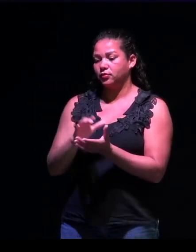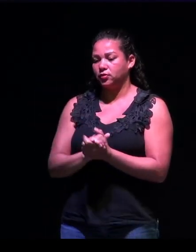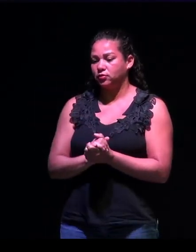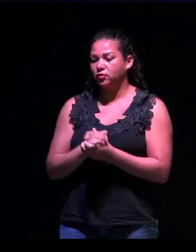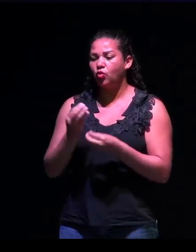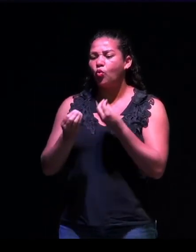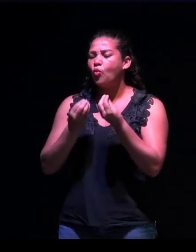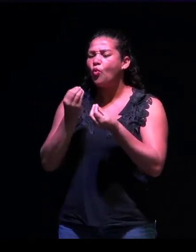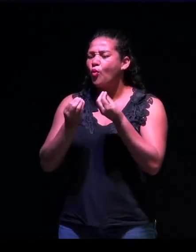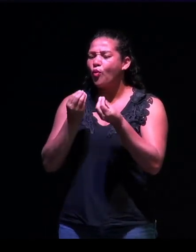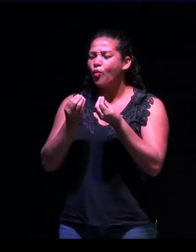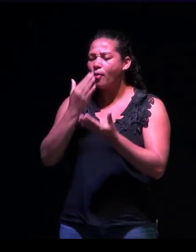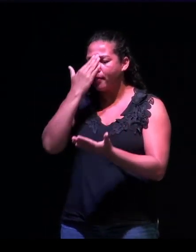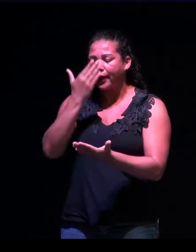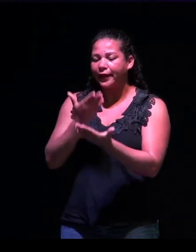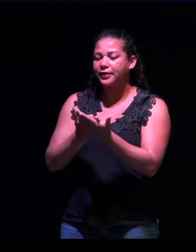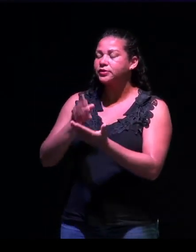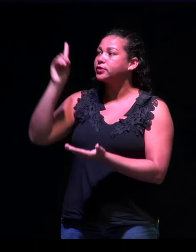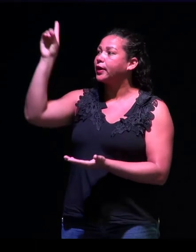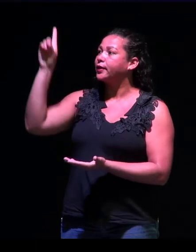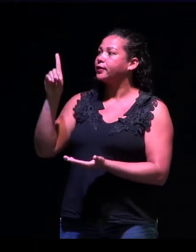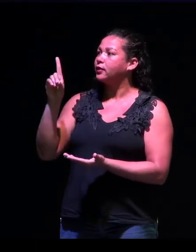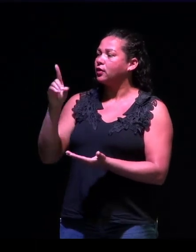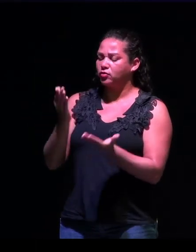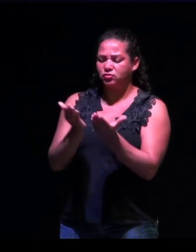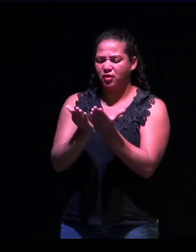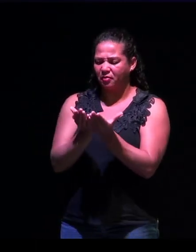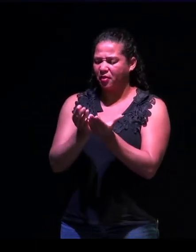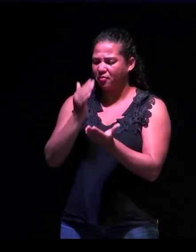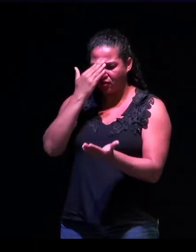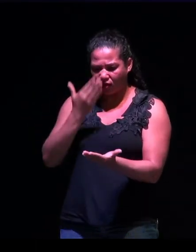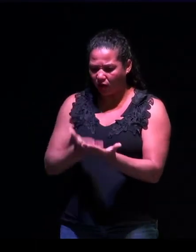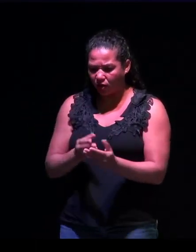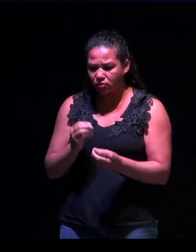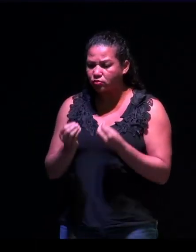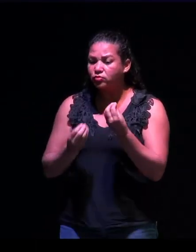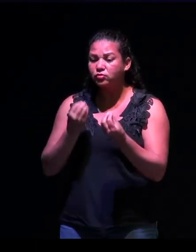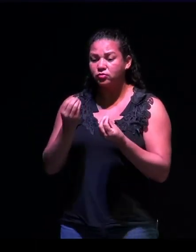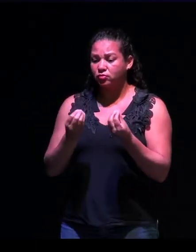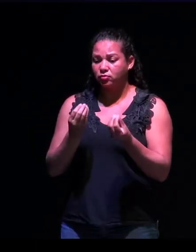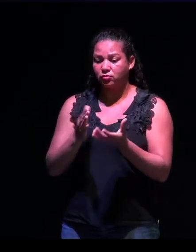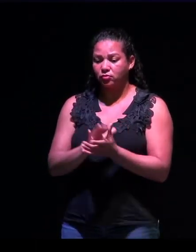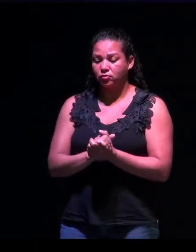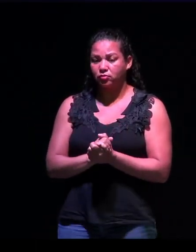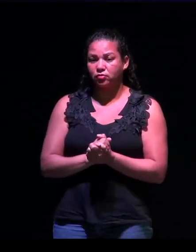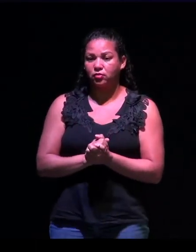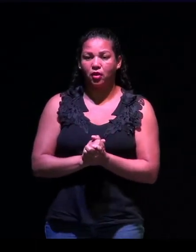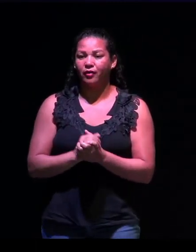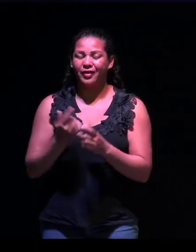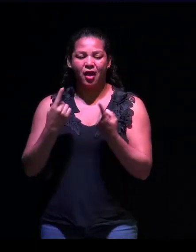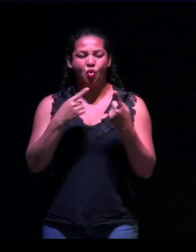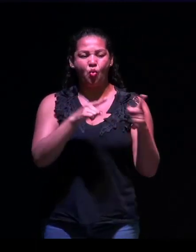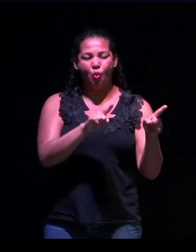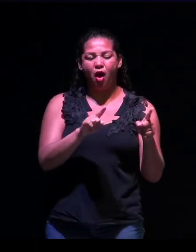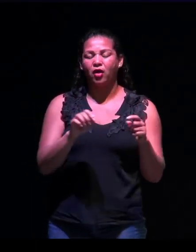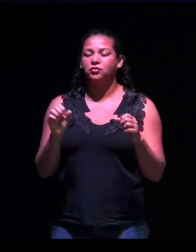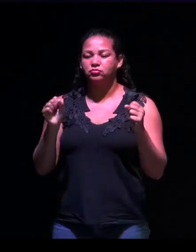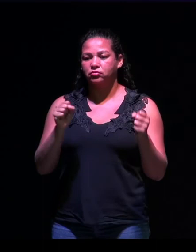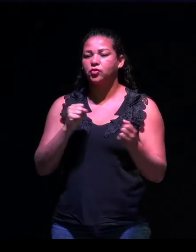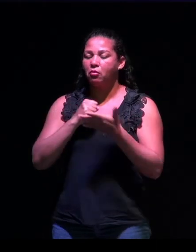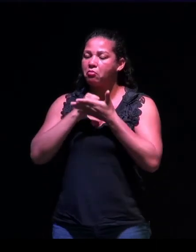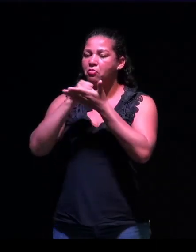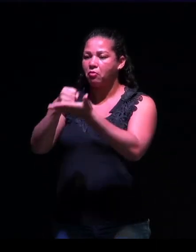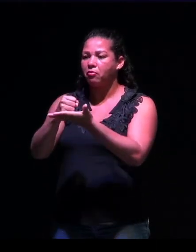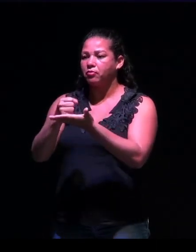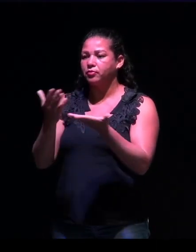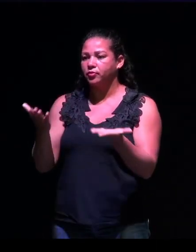A não ser que se converta, como todo mundo precisa se converter. Então não se engane, eu não estou lutando contra ou a favor de qualquer coisa. Eu estou dizendo que o mundo